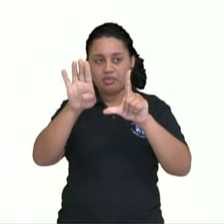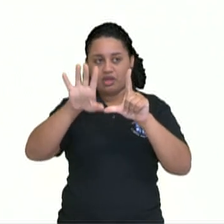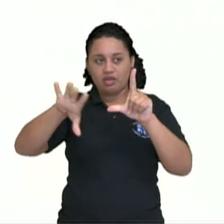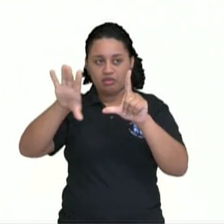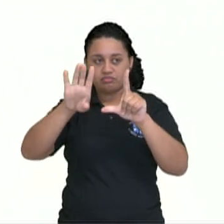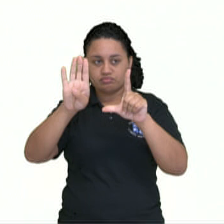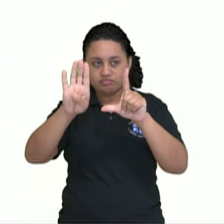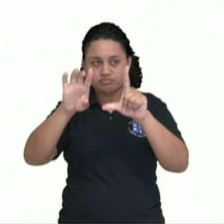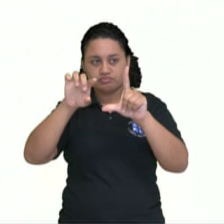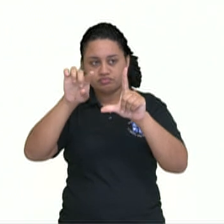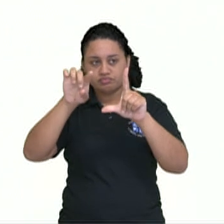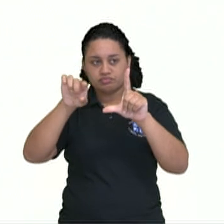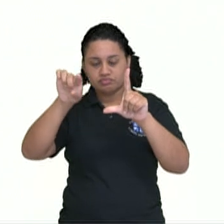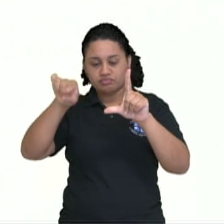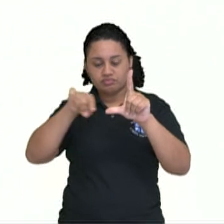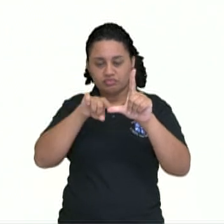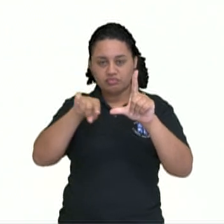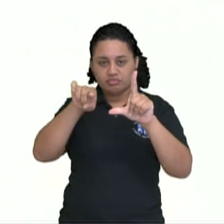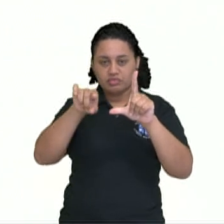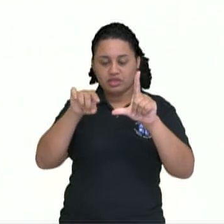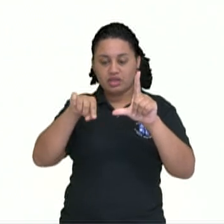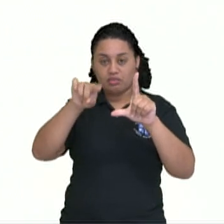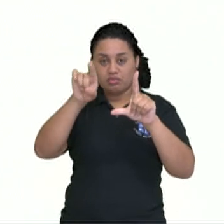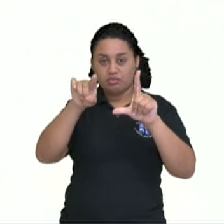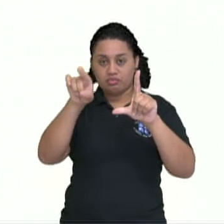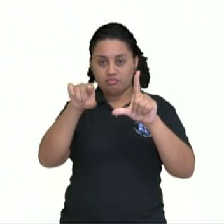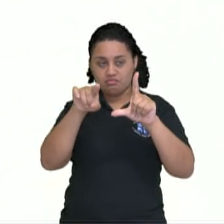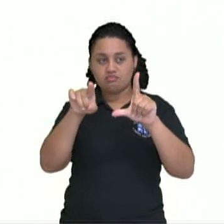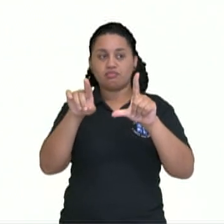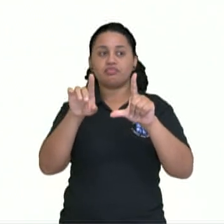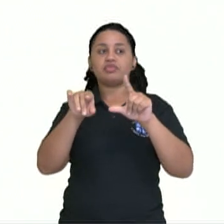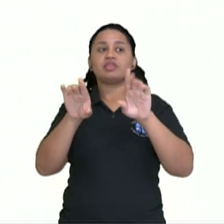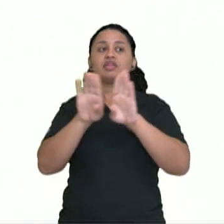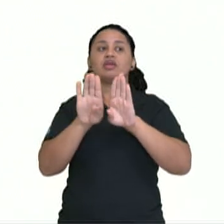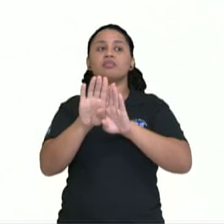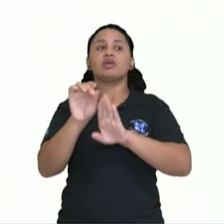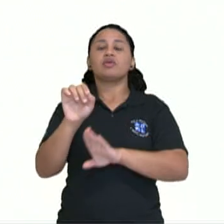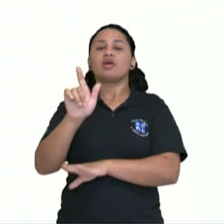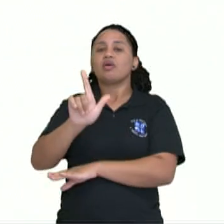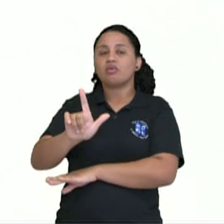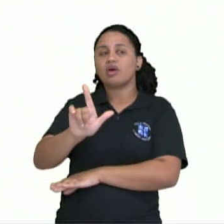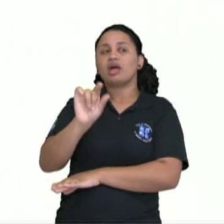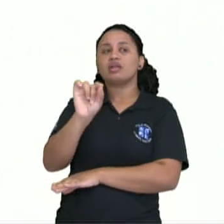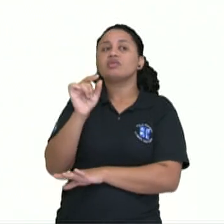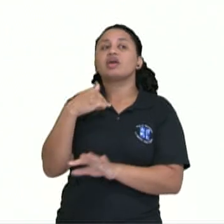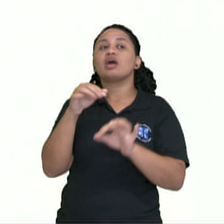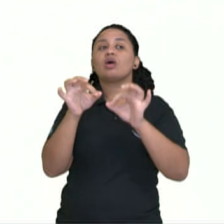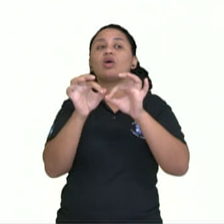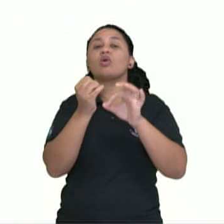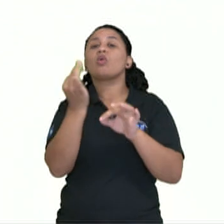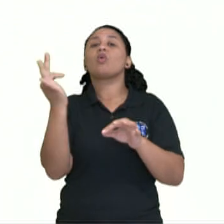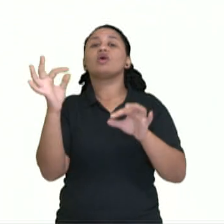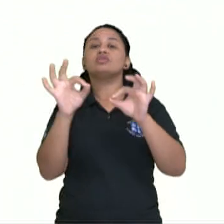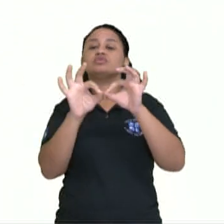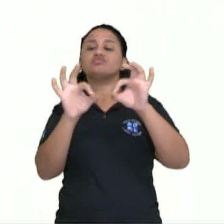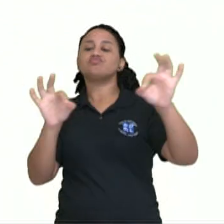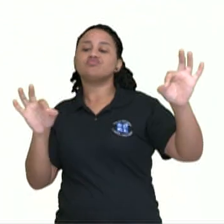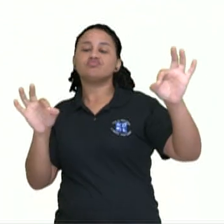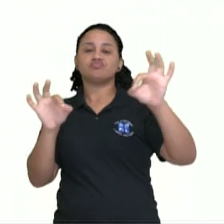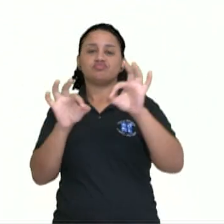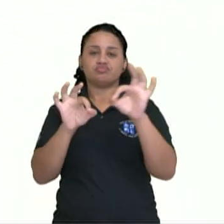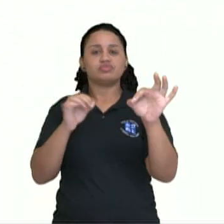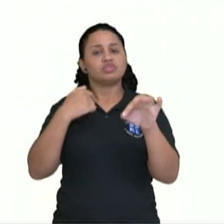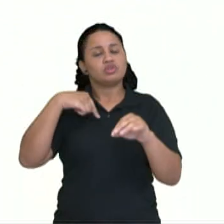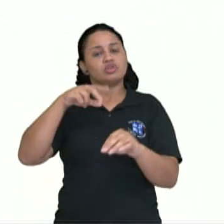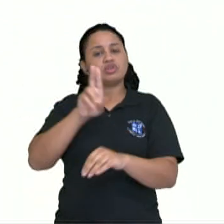ali um vetor B, que está em azul. E o L é o comprimento do fio condutor. Nós já temos usado dentro da